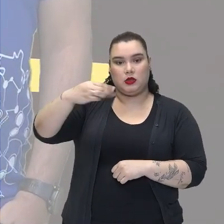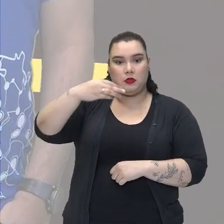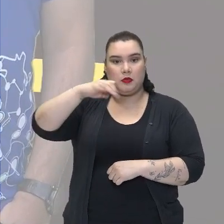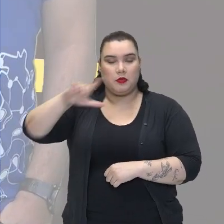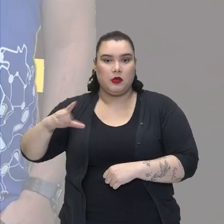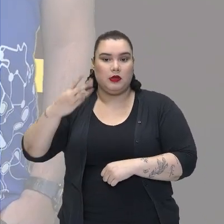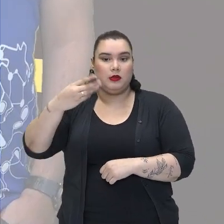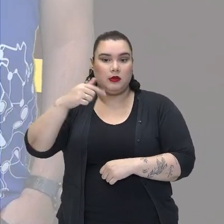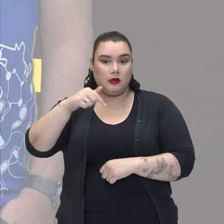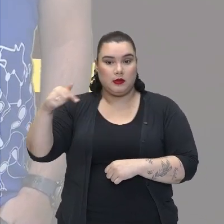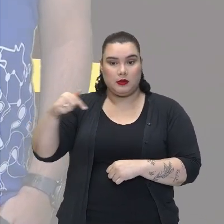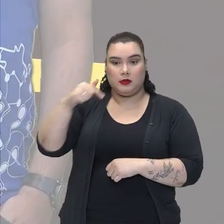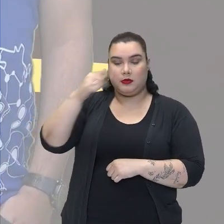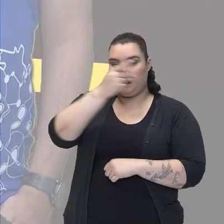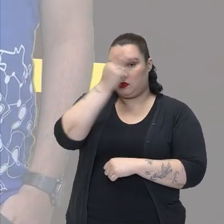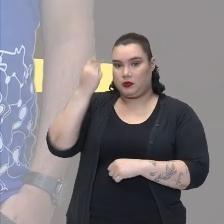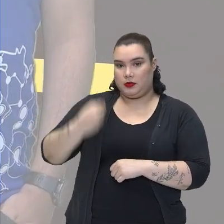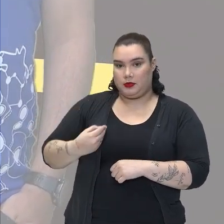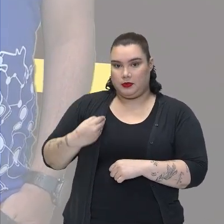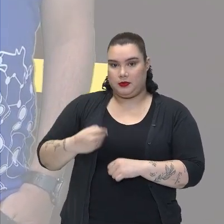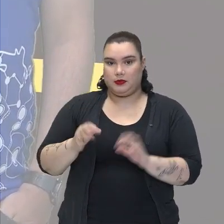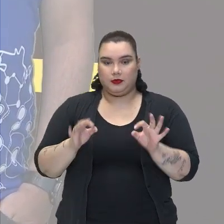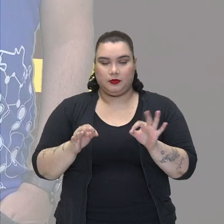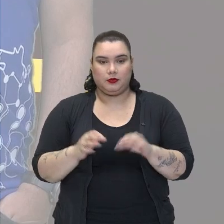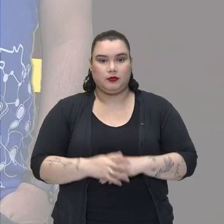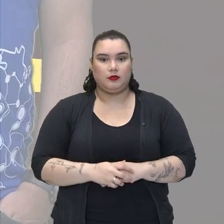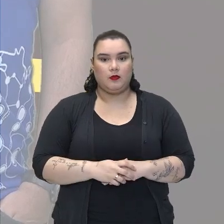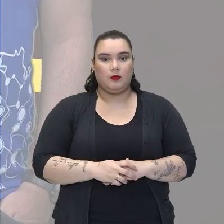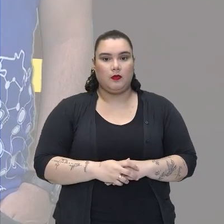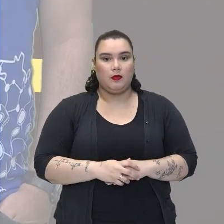2.827.377 habitantes. E aí a gente vai dar uma olhada aqui na